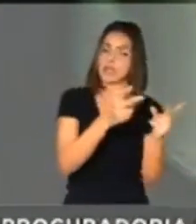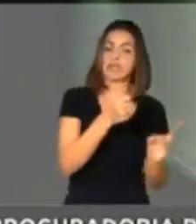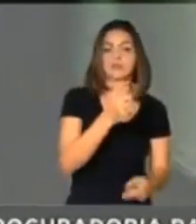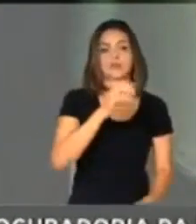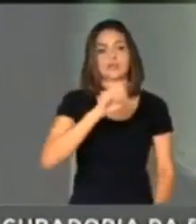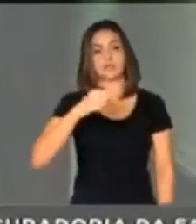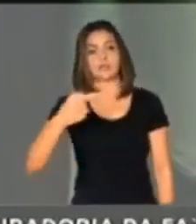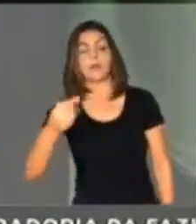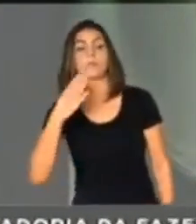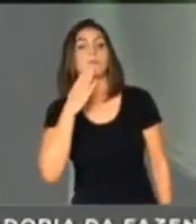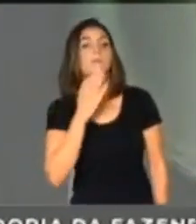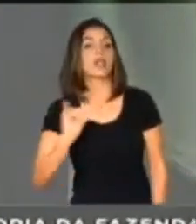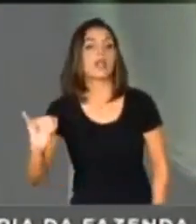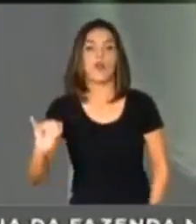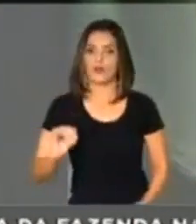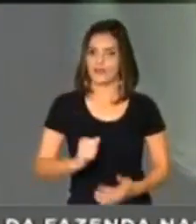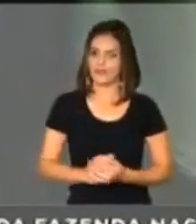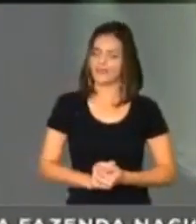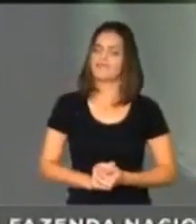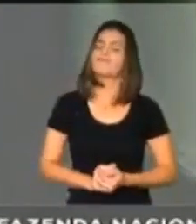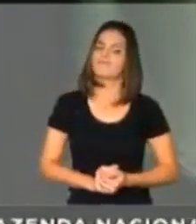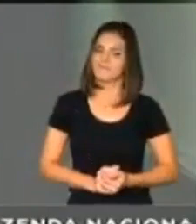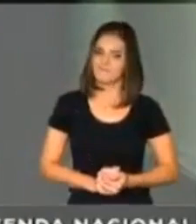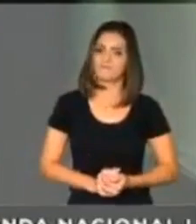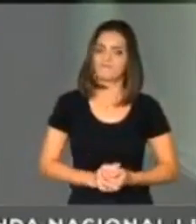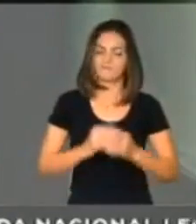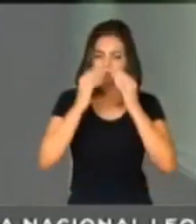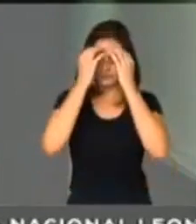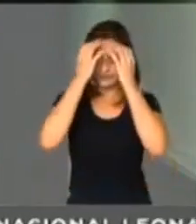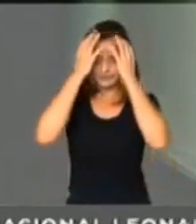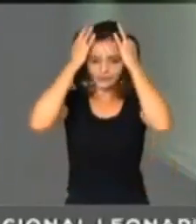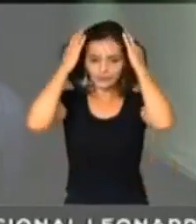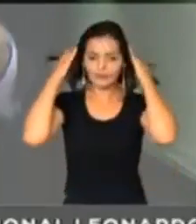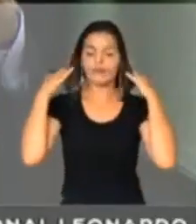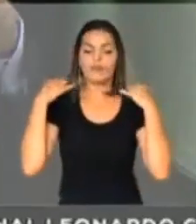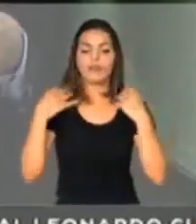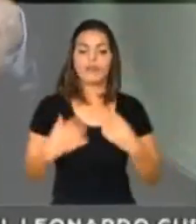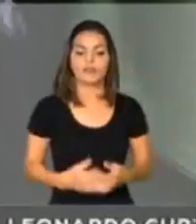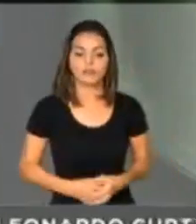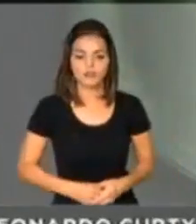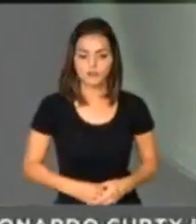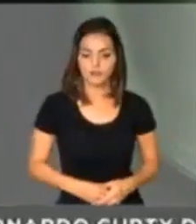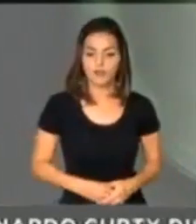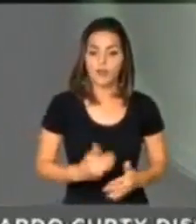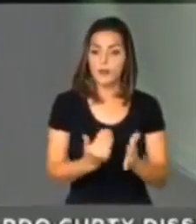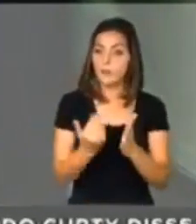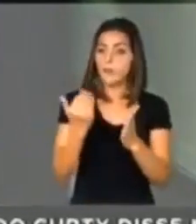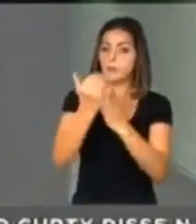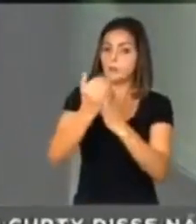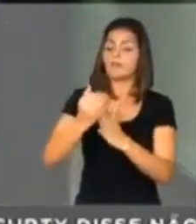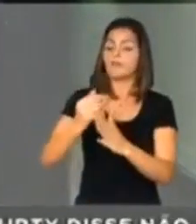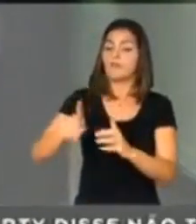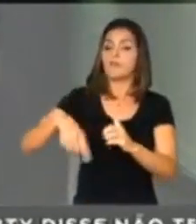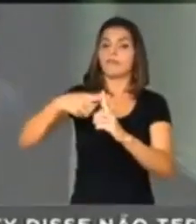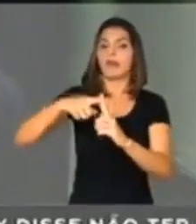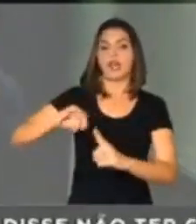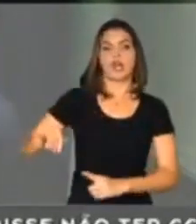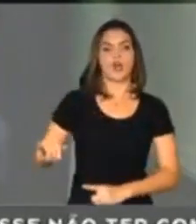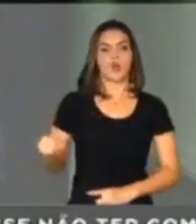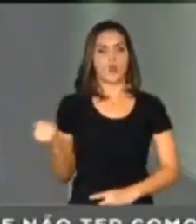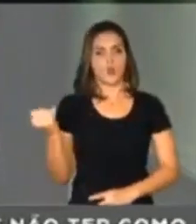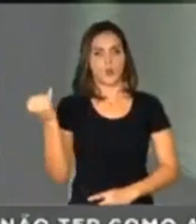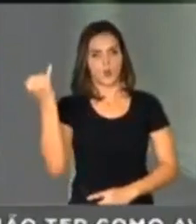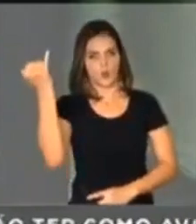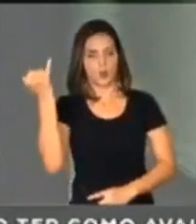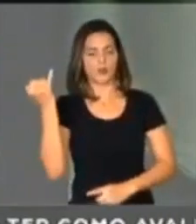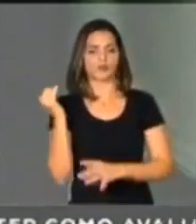bilhões no mínimo nesse leilão do pré-sal. E terem mais o lucro dos rendimentos